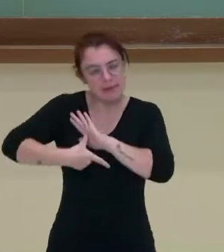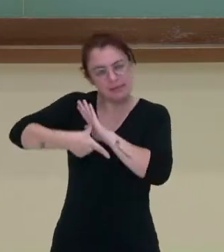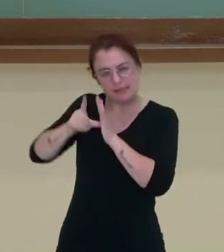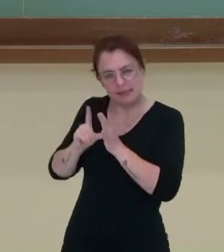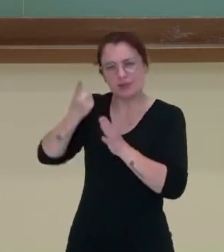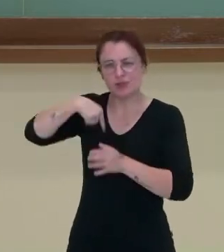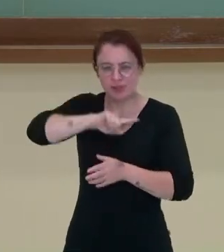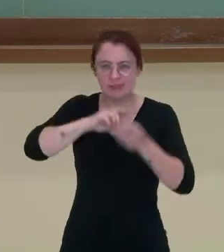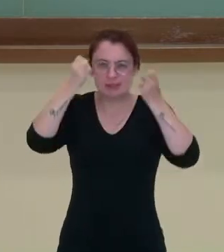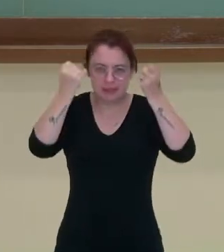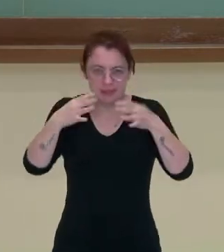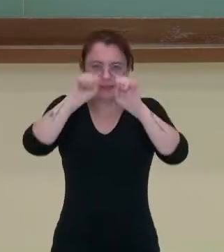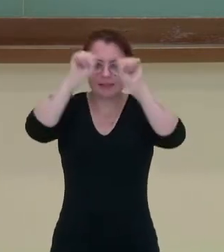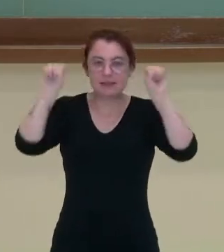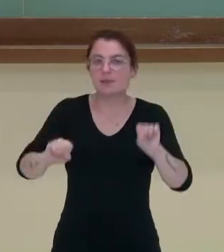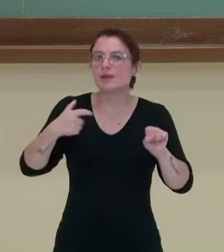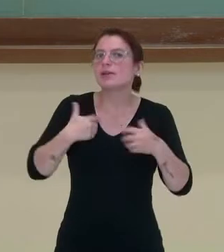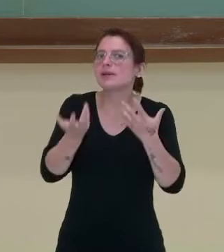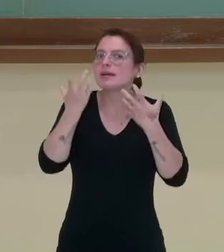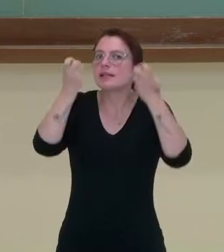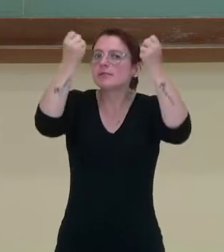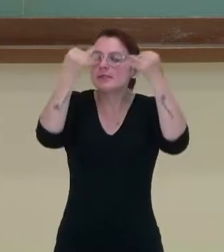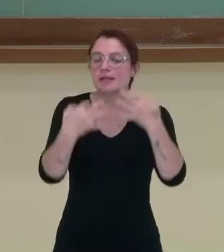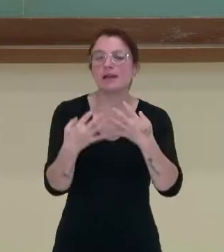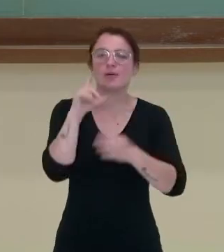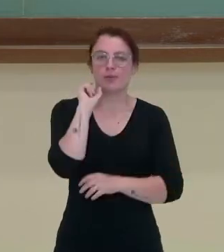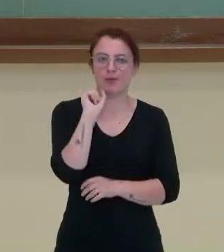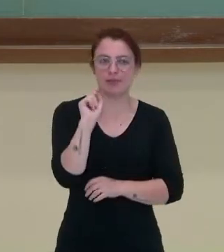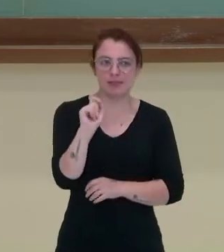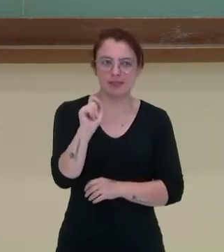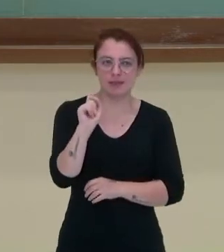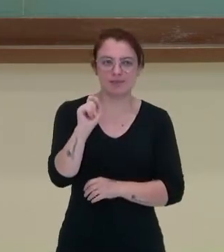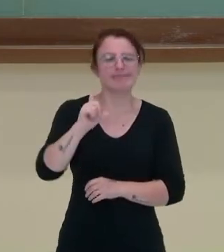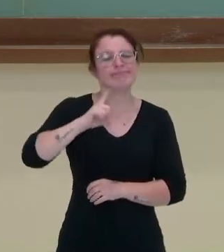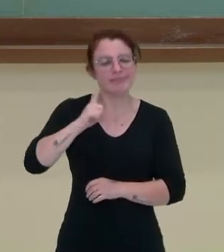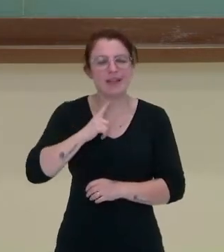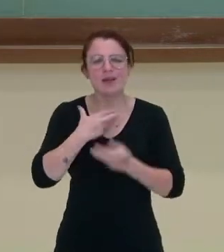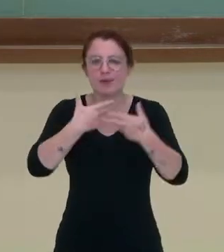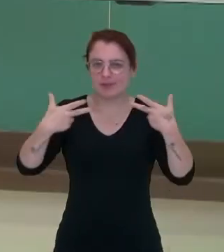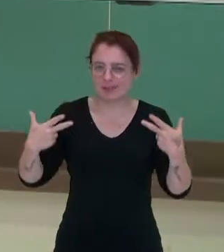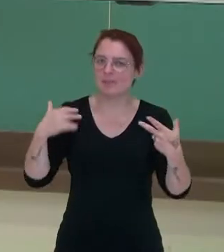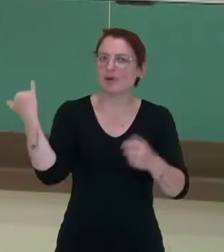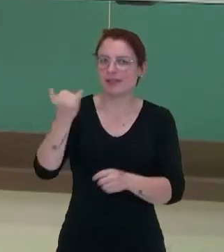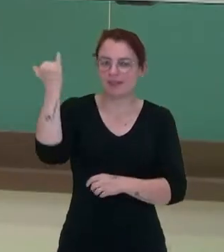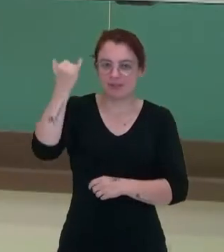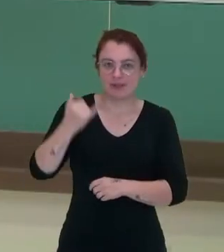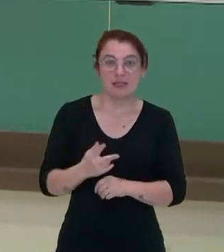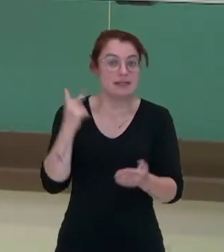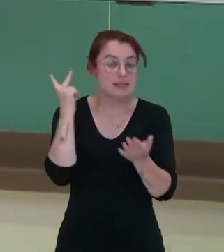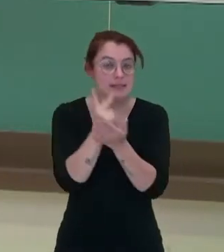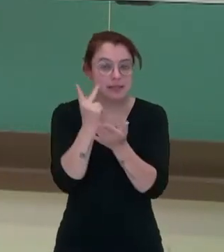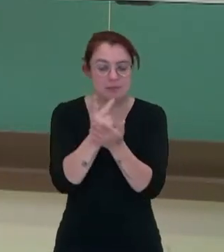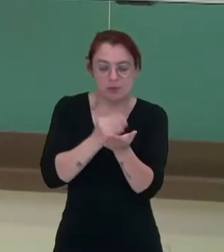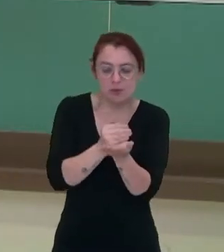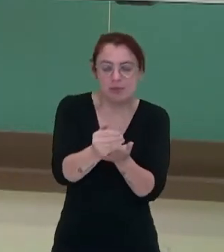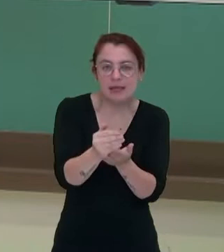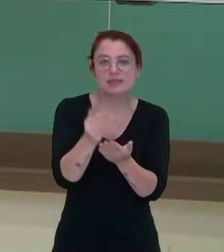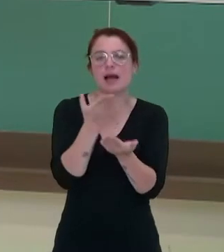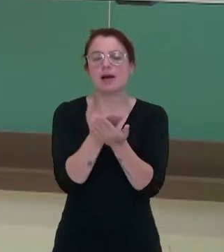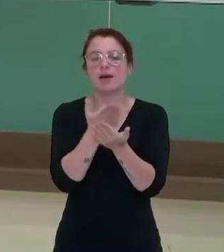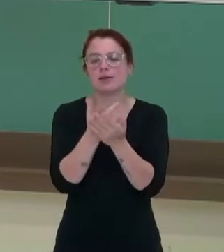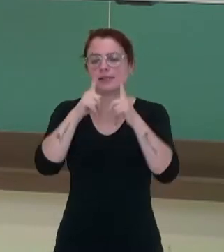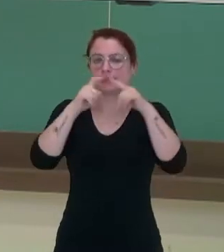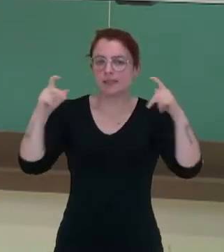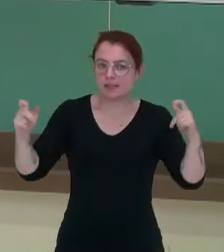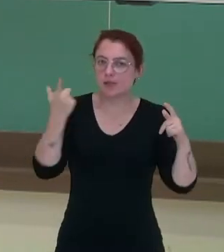esse sistema, eu quero falar um pouquinho com você de uns recadinhos muito importantes. Toda vez que começa uma aula de ciências,